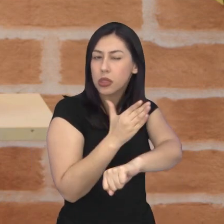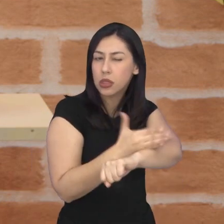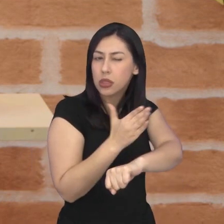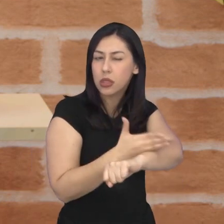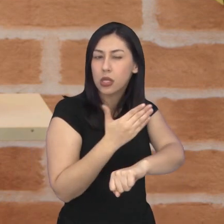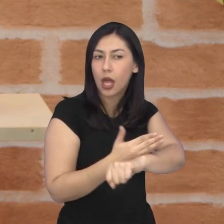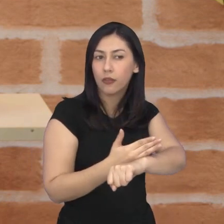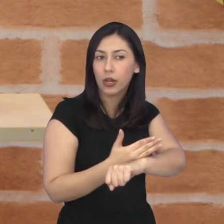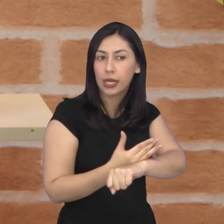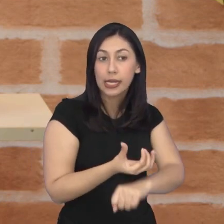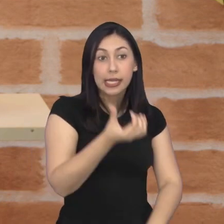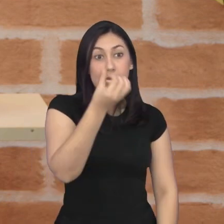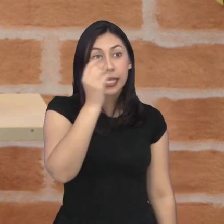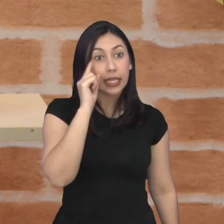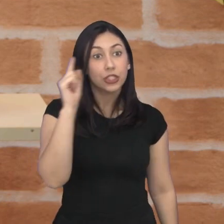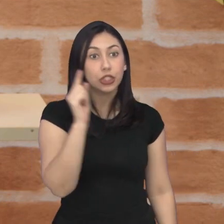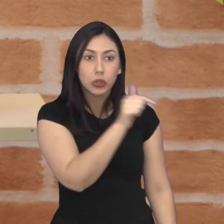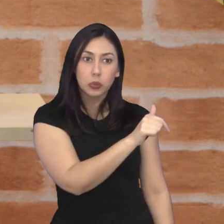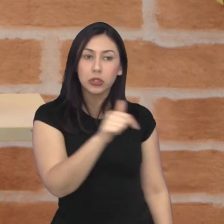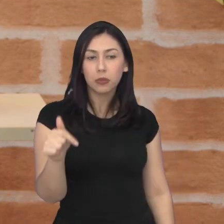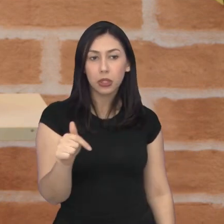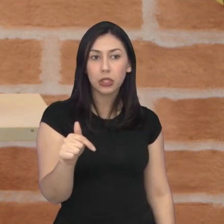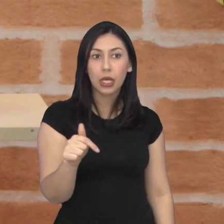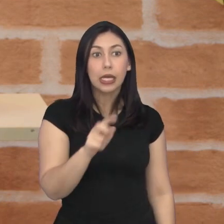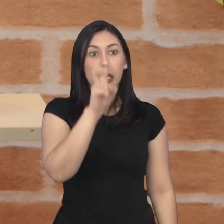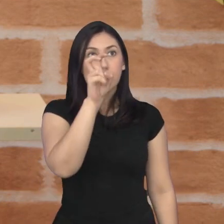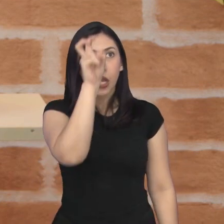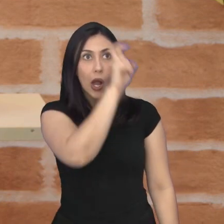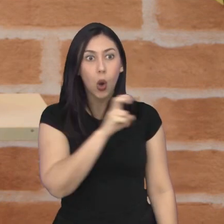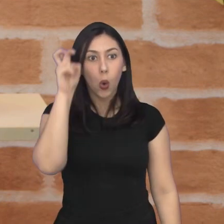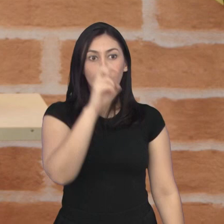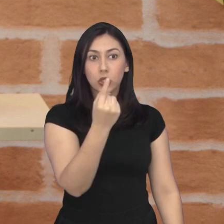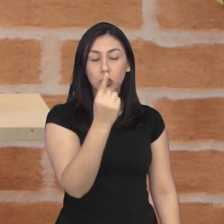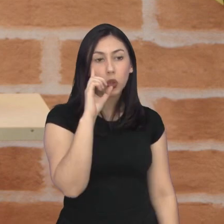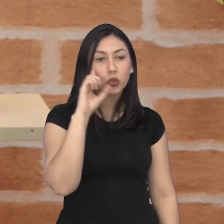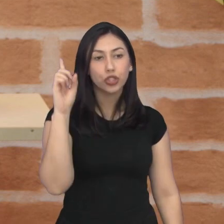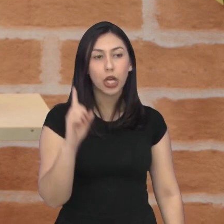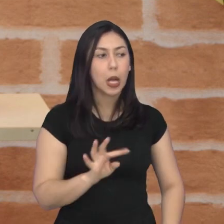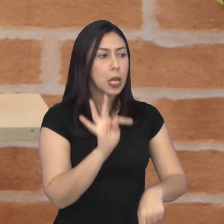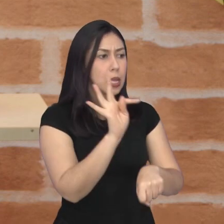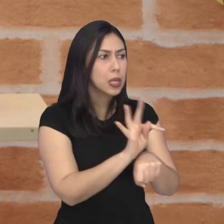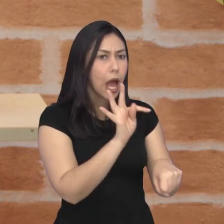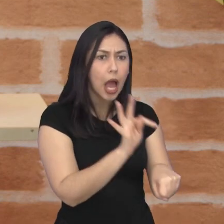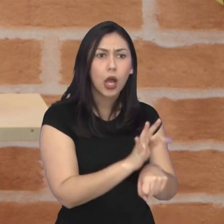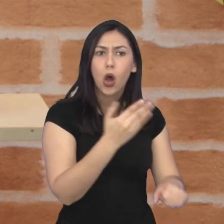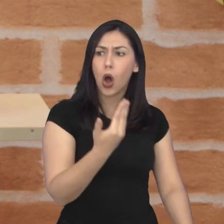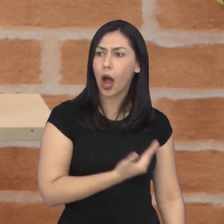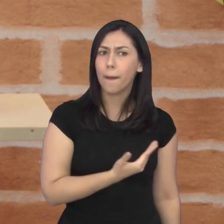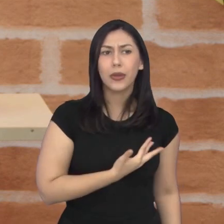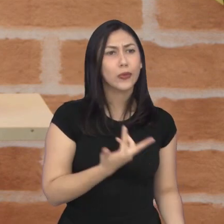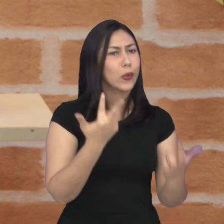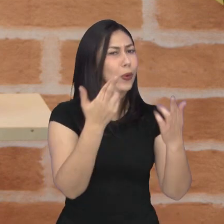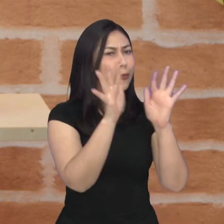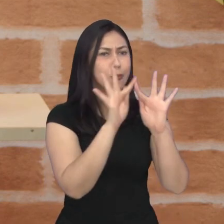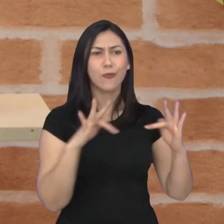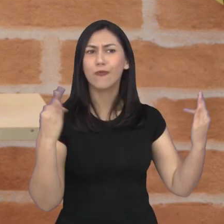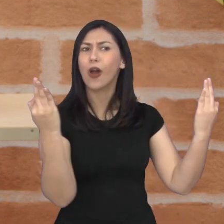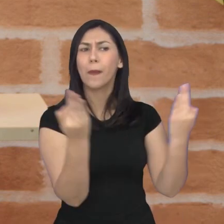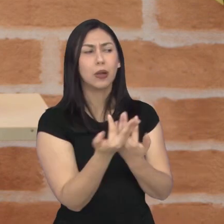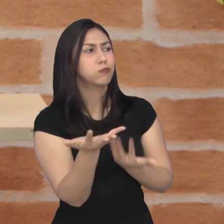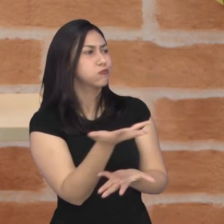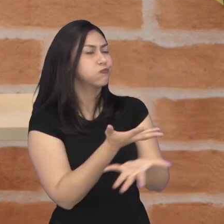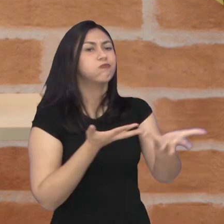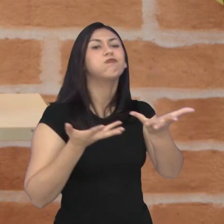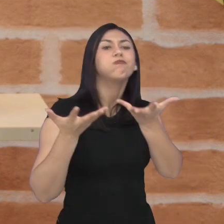treinava 6 vezes por semana, 5 a 6 horas por dia, com técnicos e amigos que viram uma família, que você convive, né? Que são pessoas